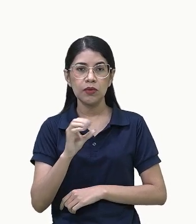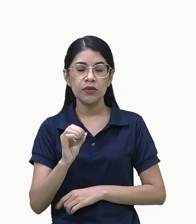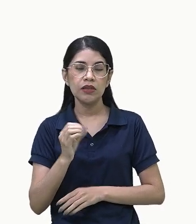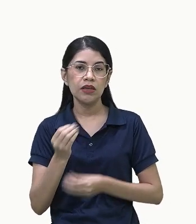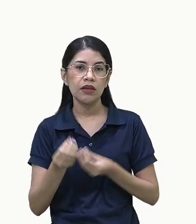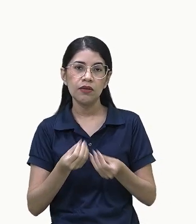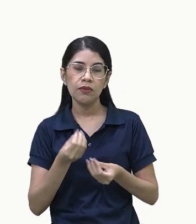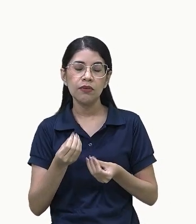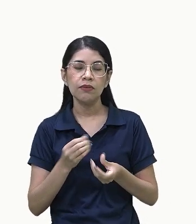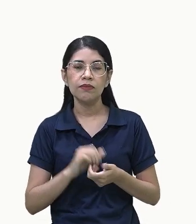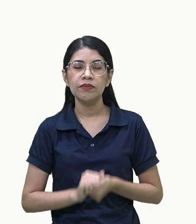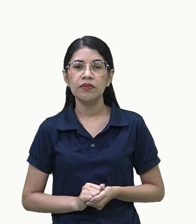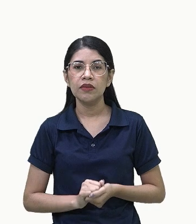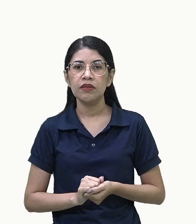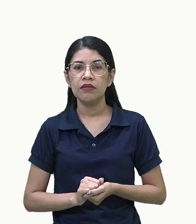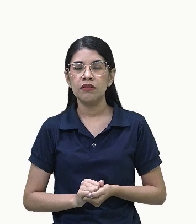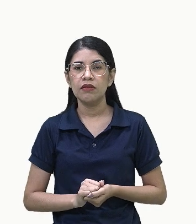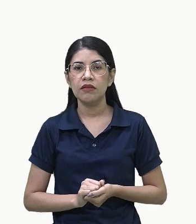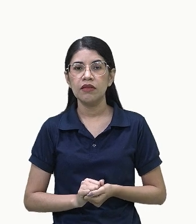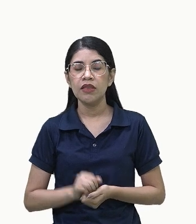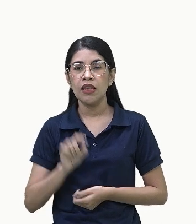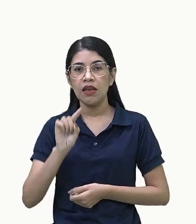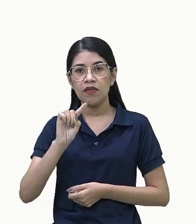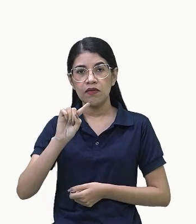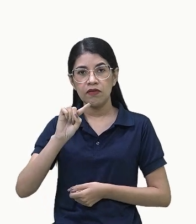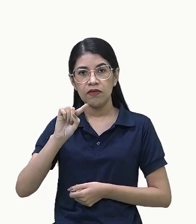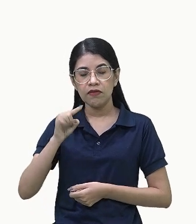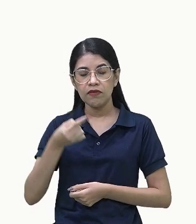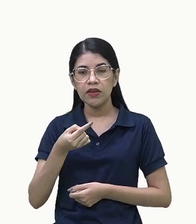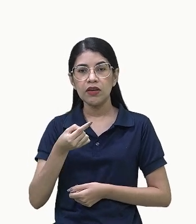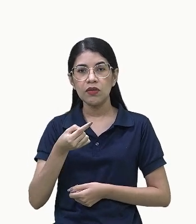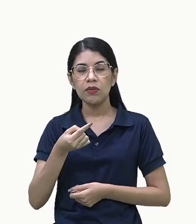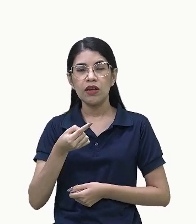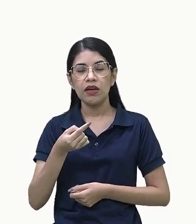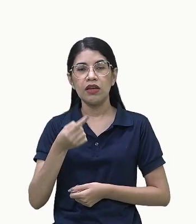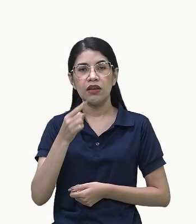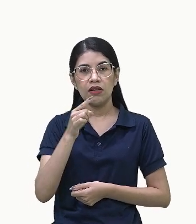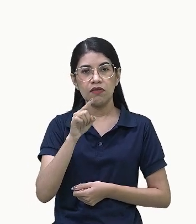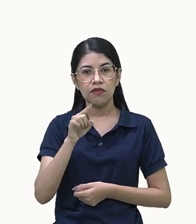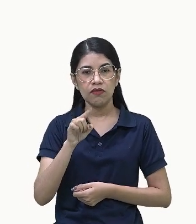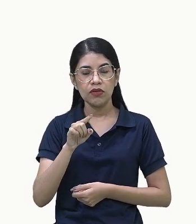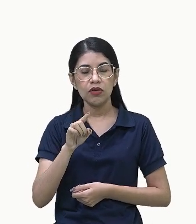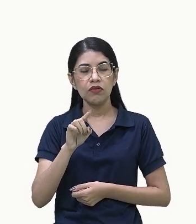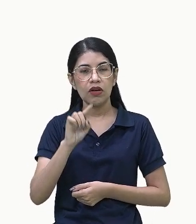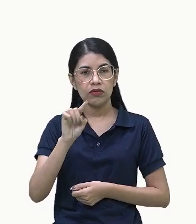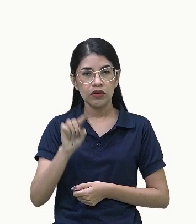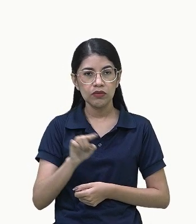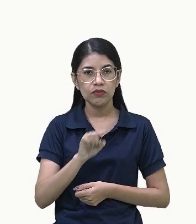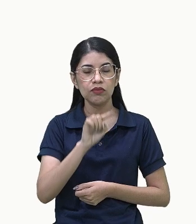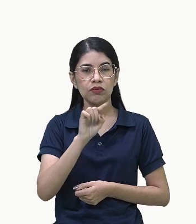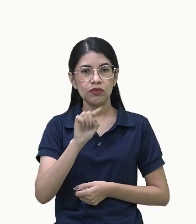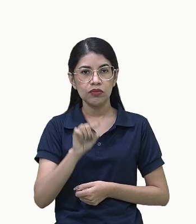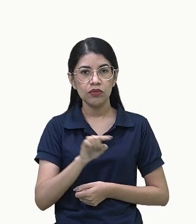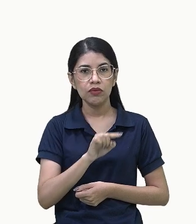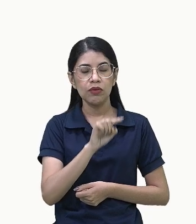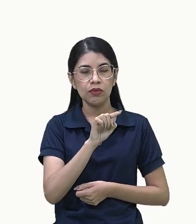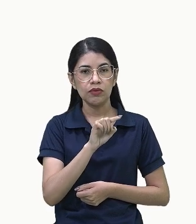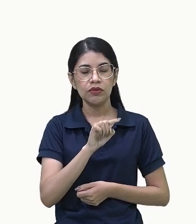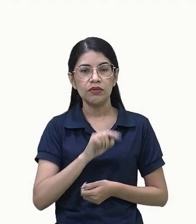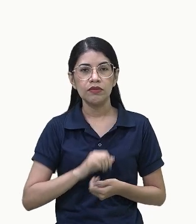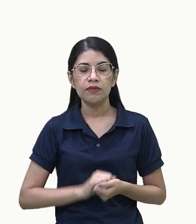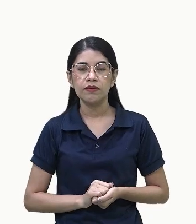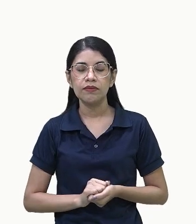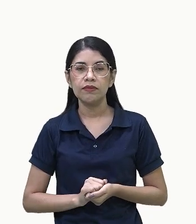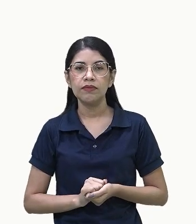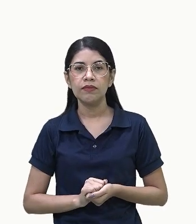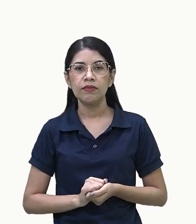você pegar a vírgula onde ela está e andar com ela 2 casas para a sua direita.